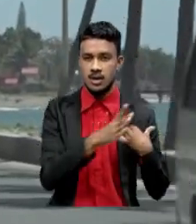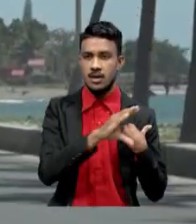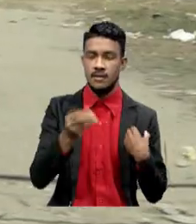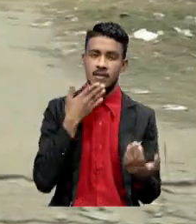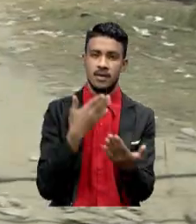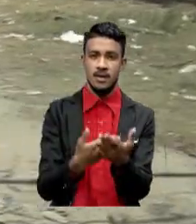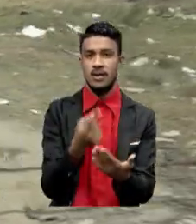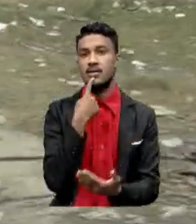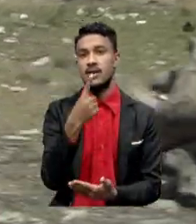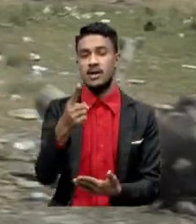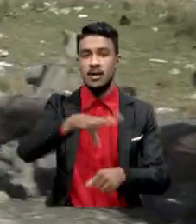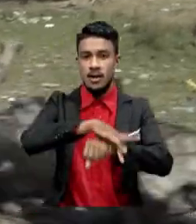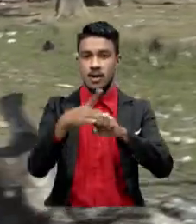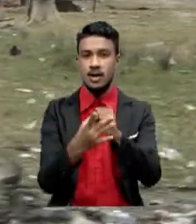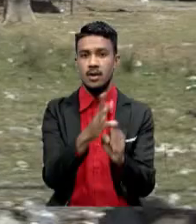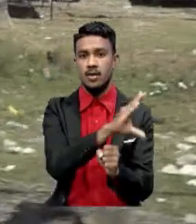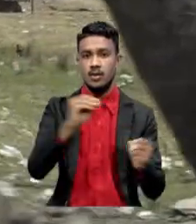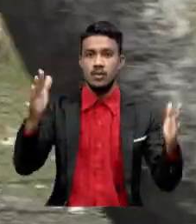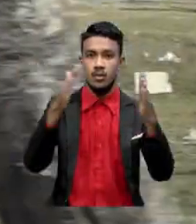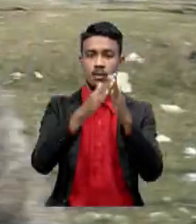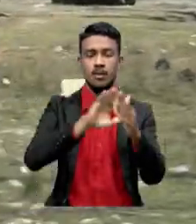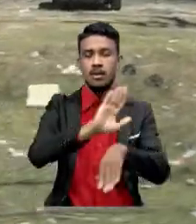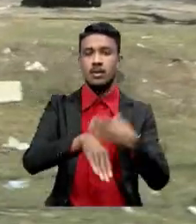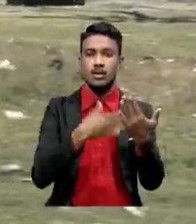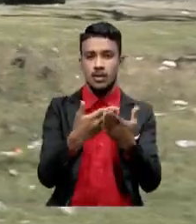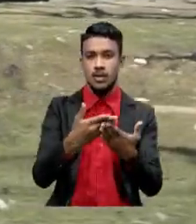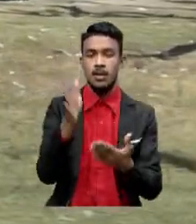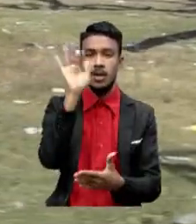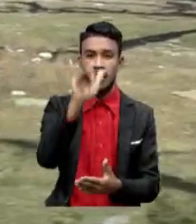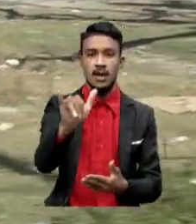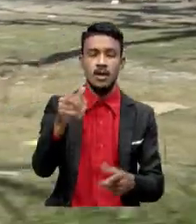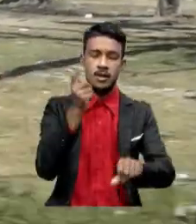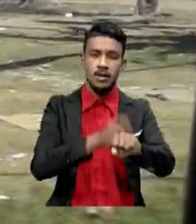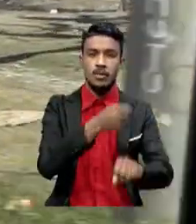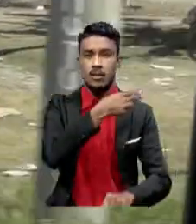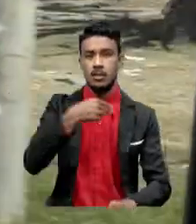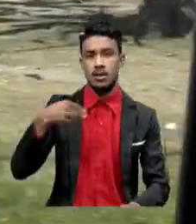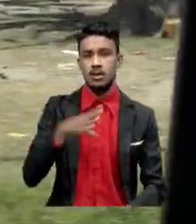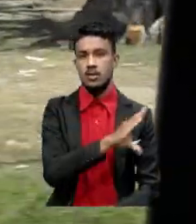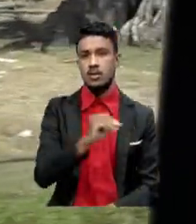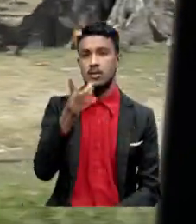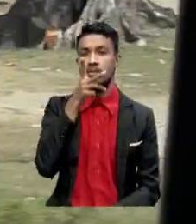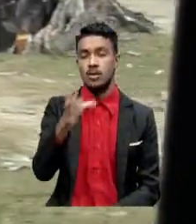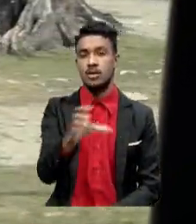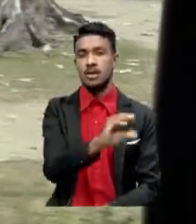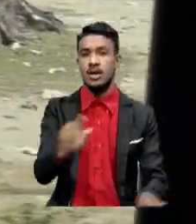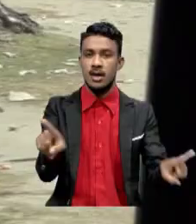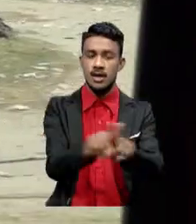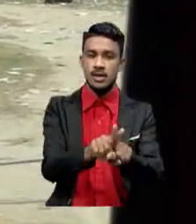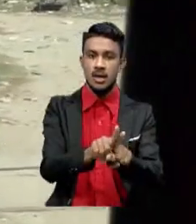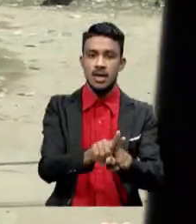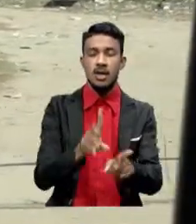hateten, rai no uma hirak nabe husik hela hosi ocupação indonesia no portuguesa, nudar propriedade estado nian